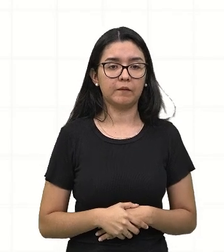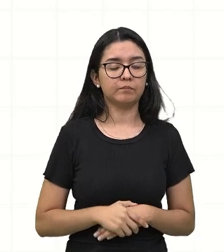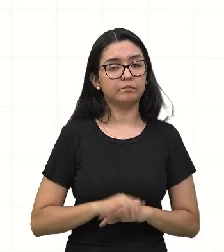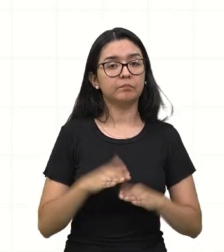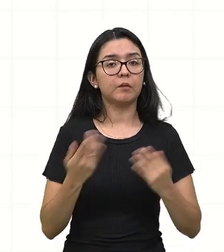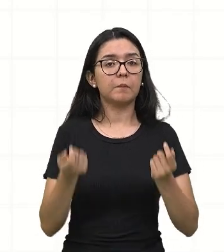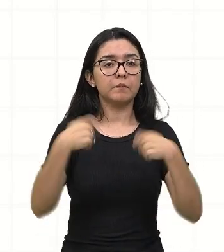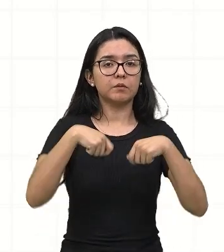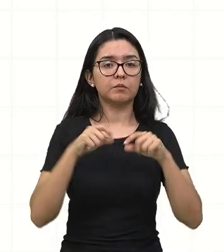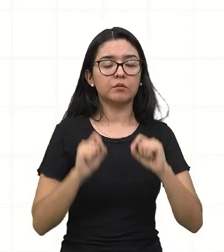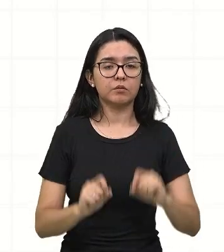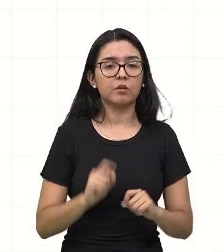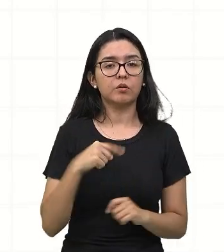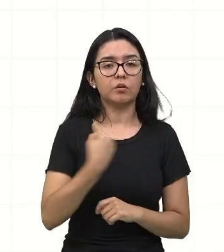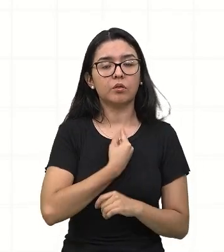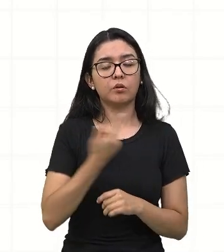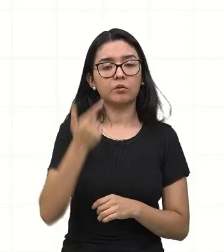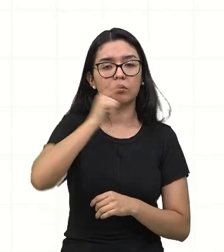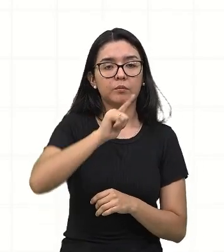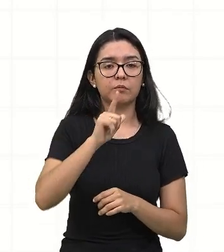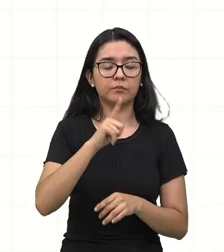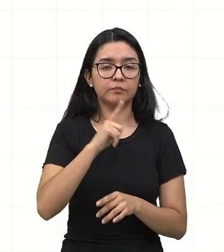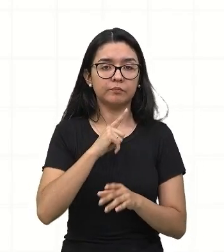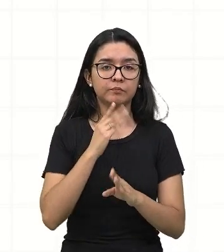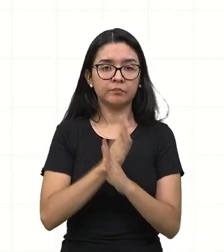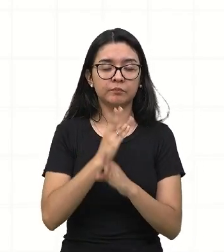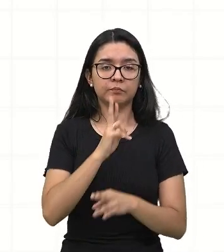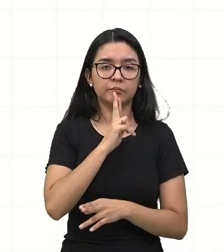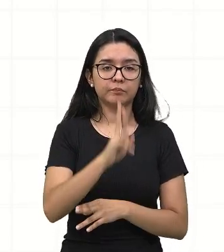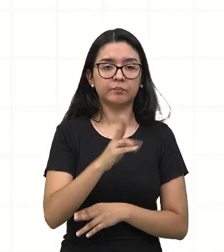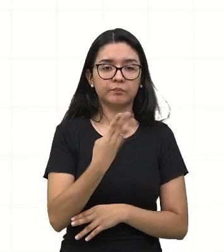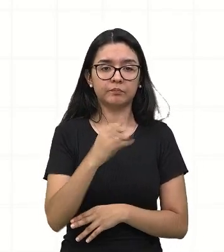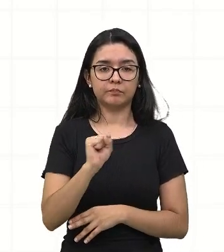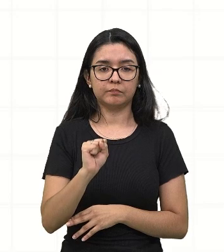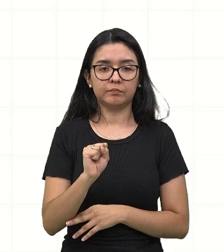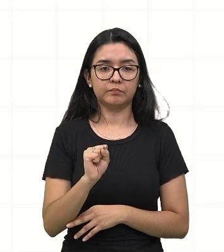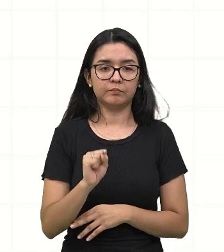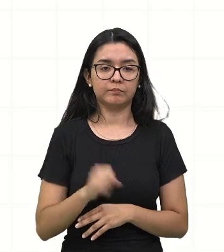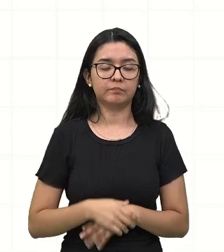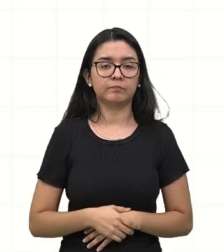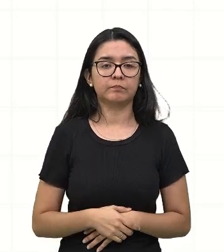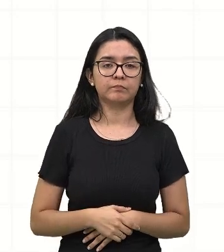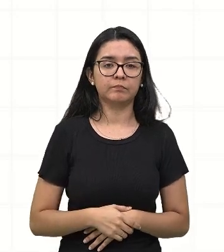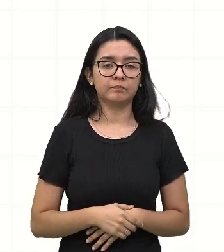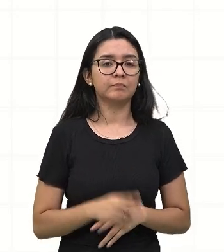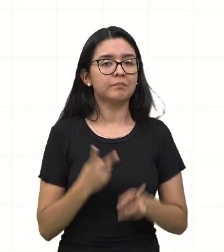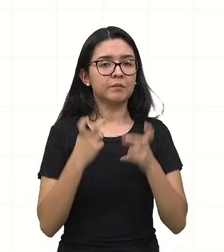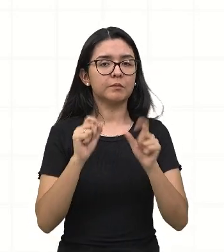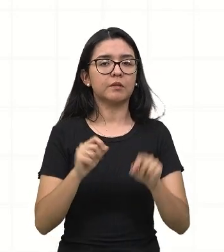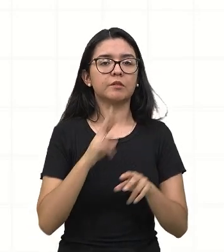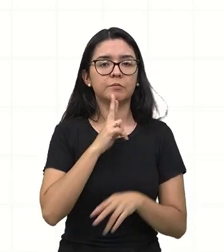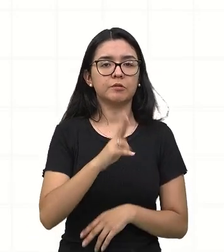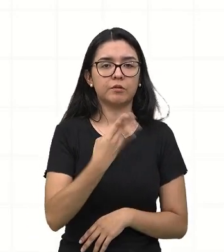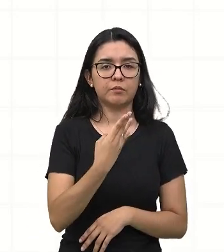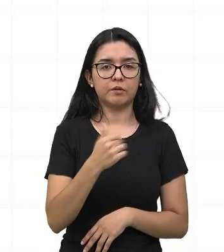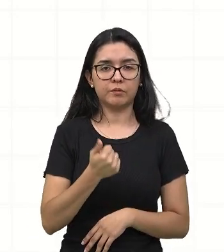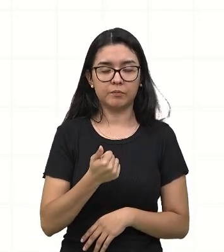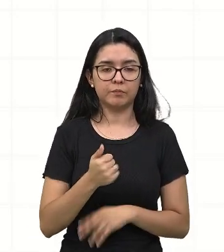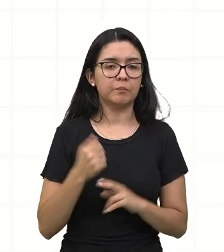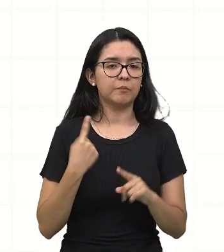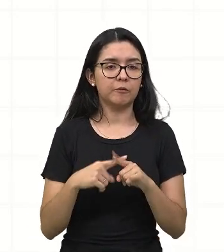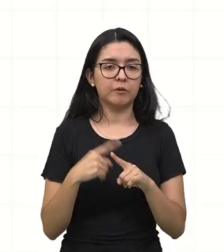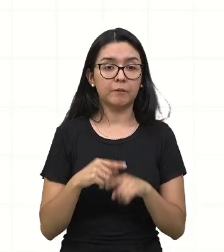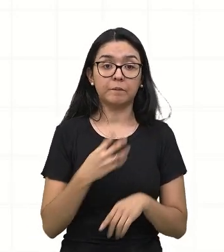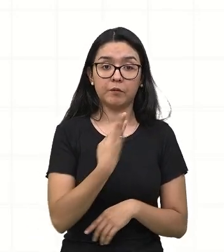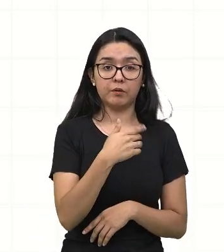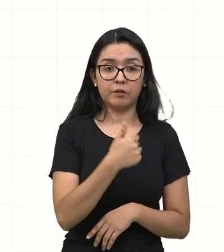maneira que a gente consiga que o primeiro membro seja igual ao segundo. Aí você percebeu que a resposta é 41. Por quê?